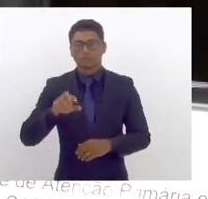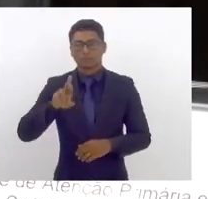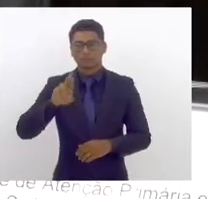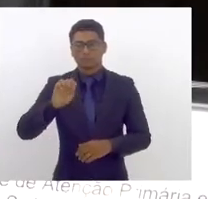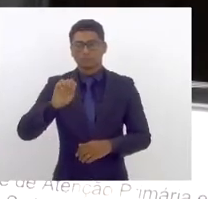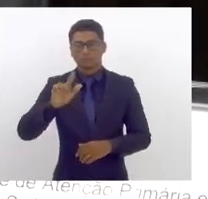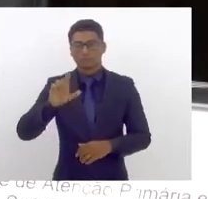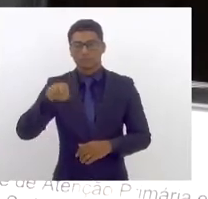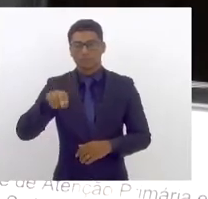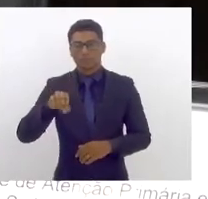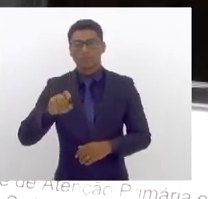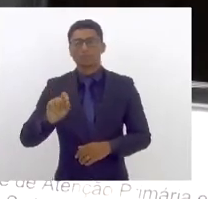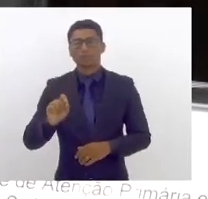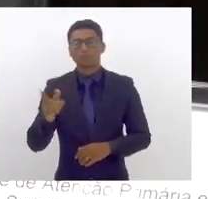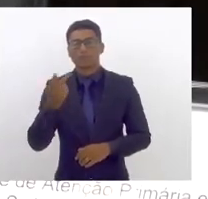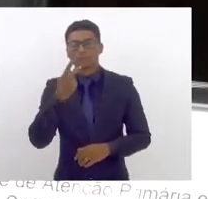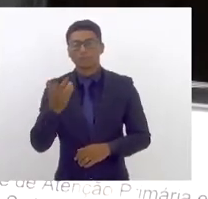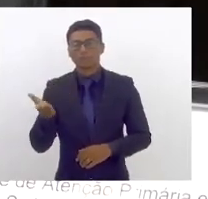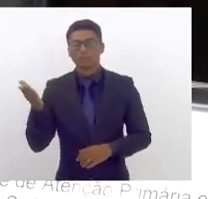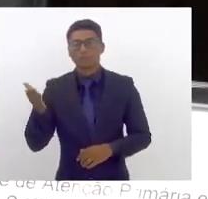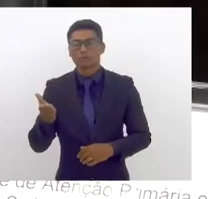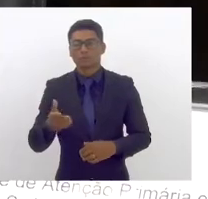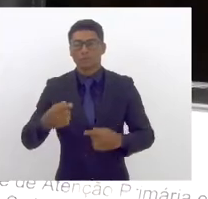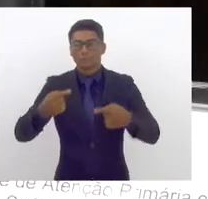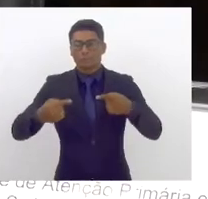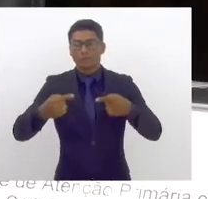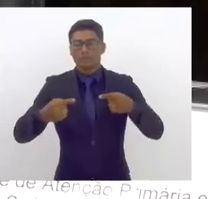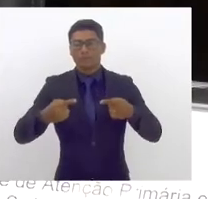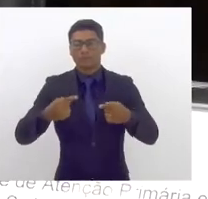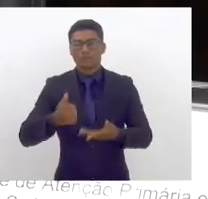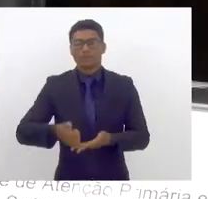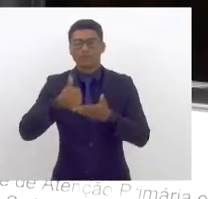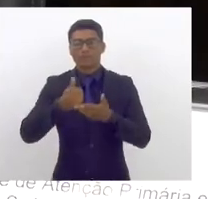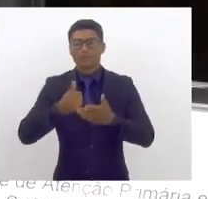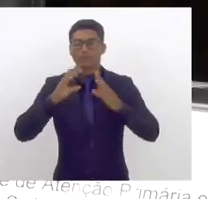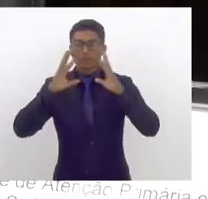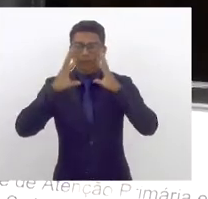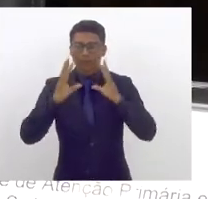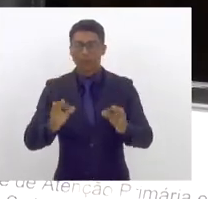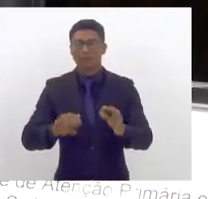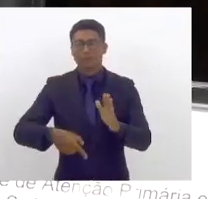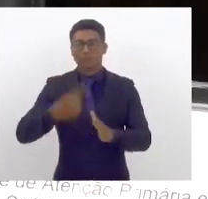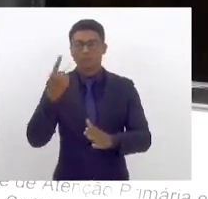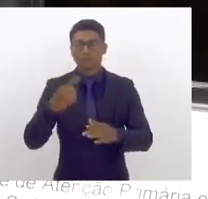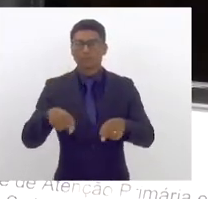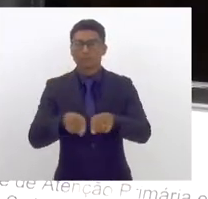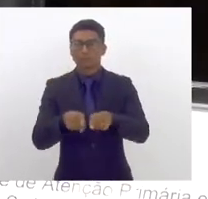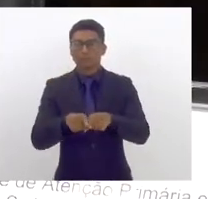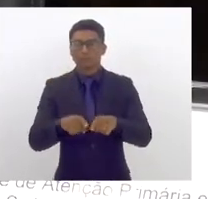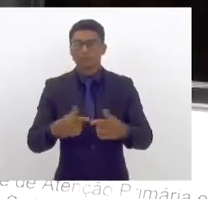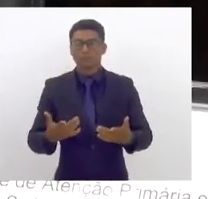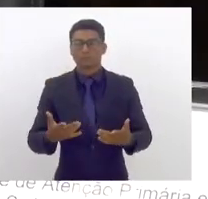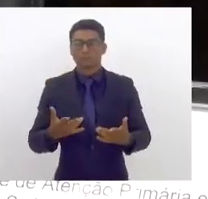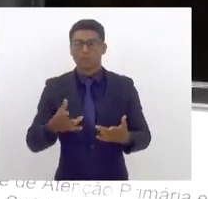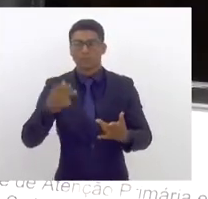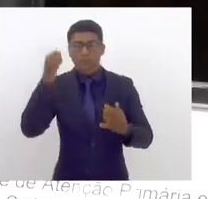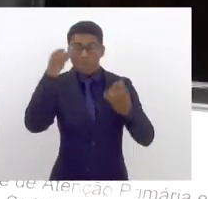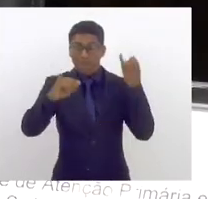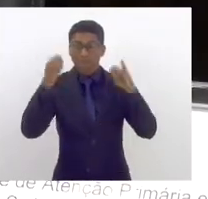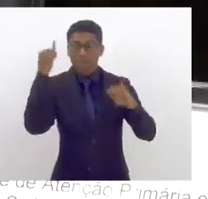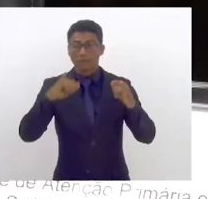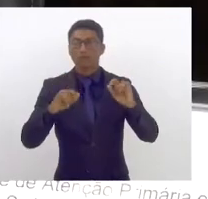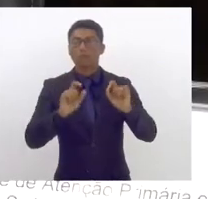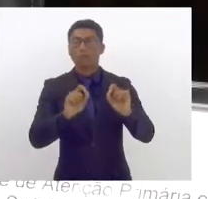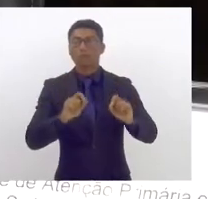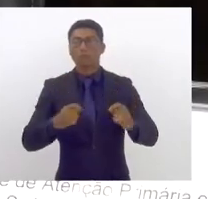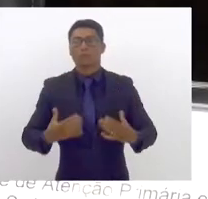aqui né política de assistência primária política que orienta sobretudo a prevenção dos casos de incidência de